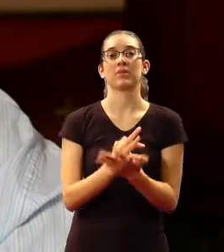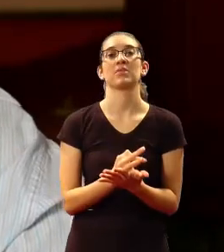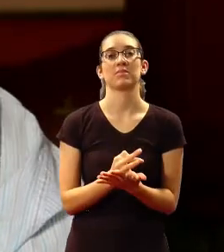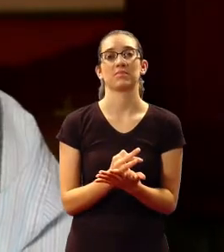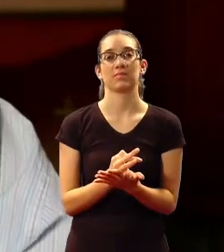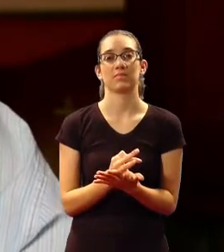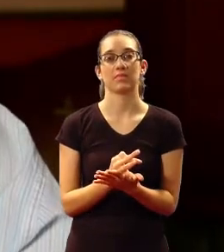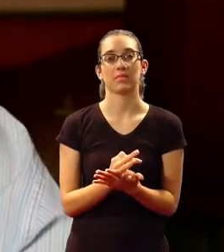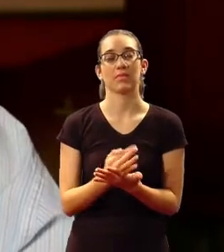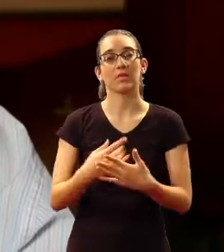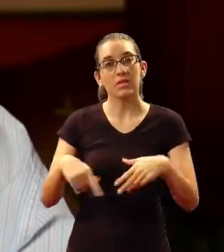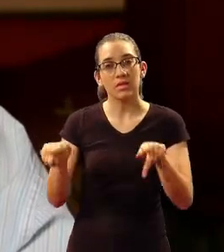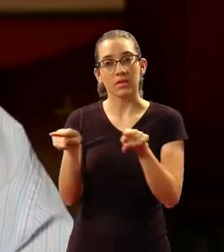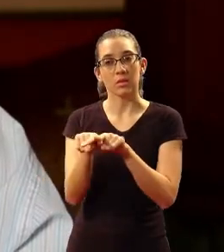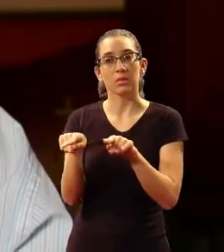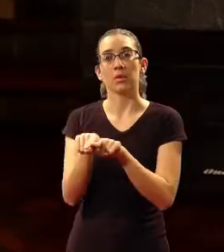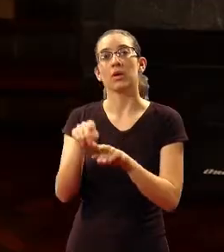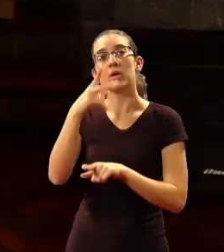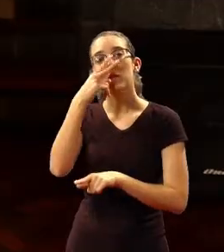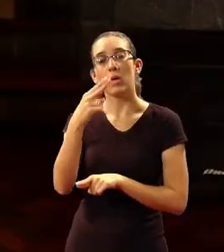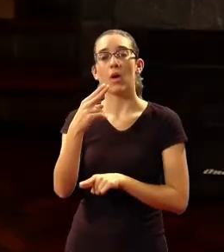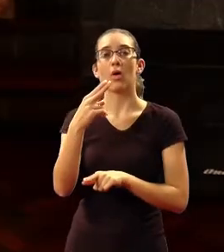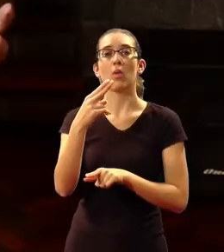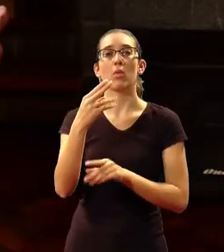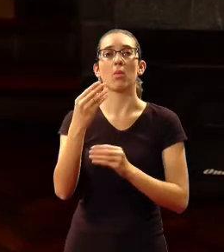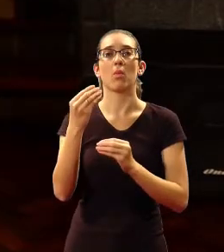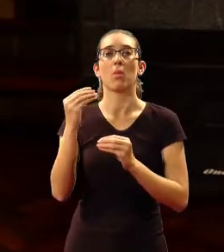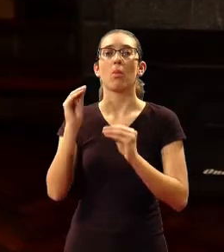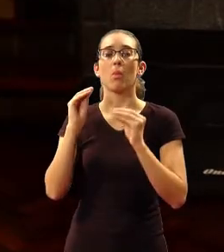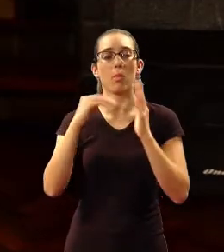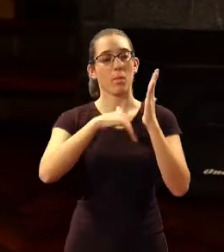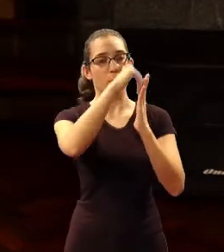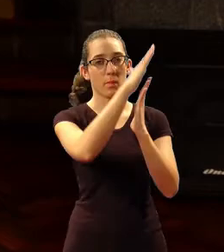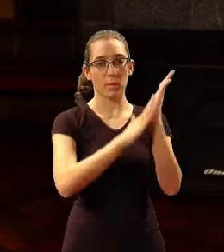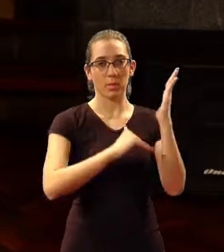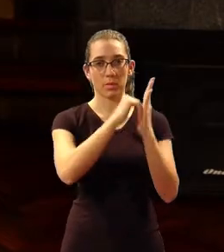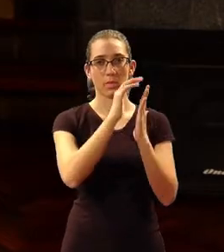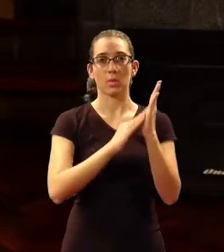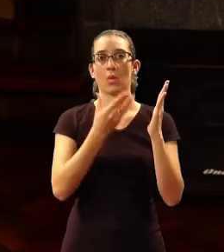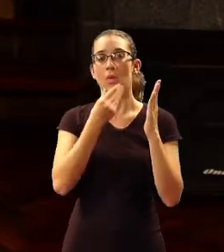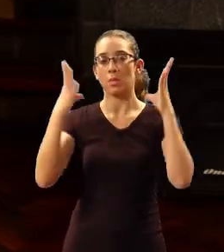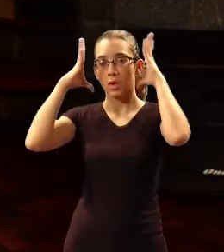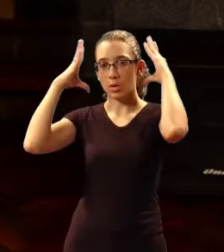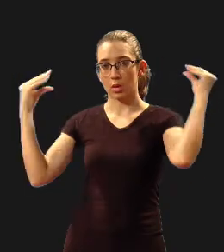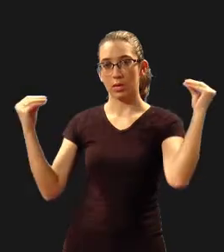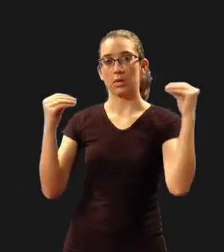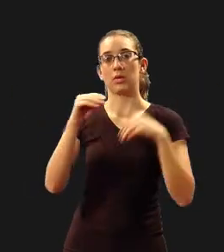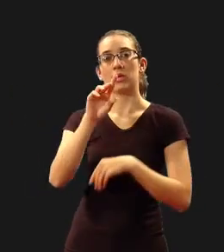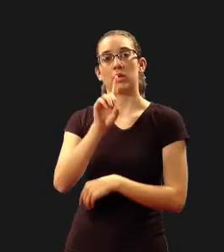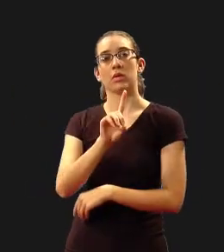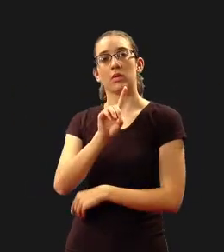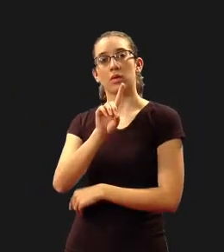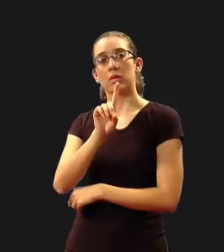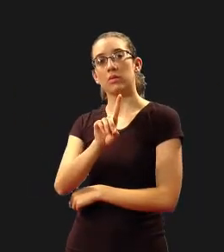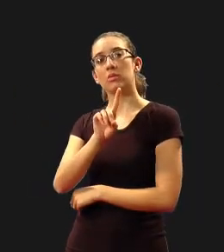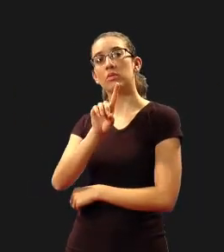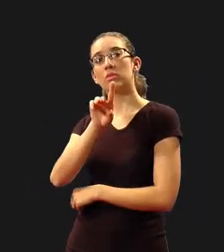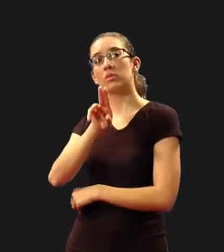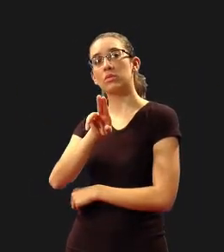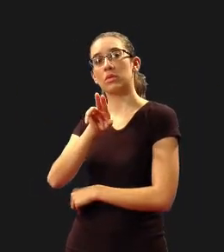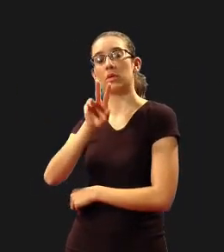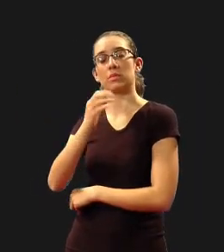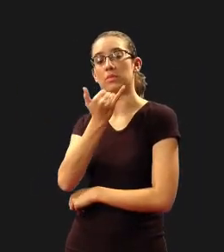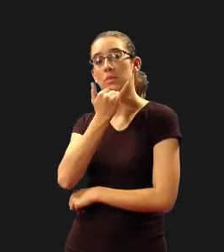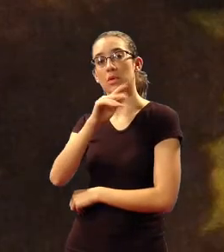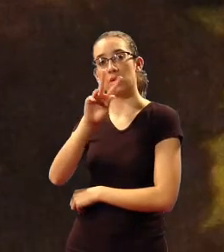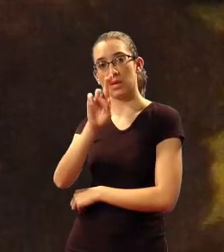fé. Também foi colocado em imagens através do pintor holandês Rembrandt. Ele